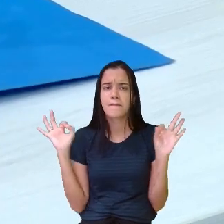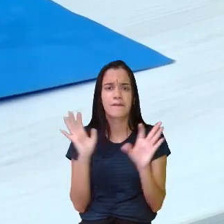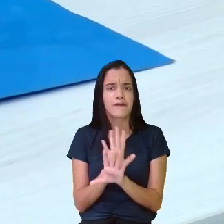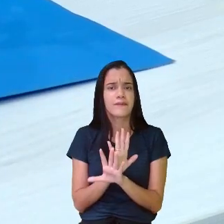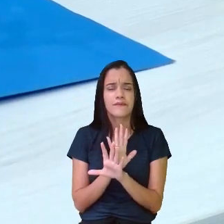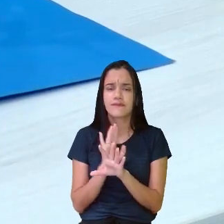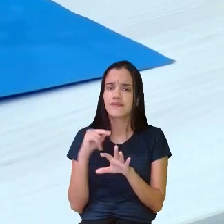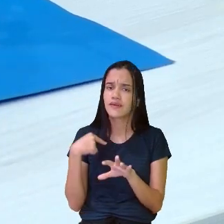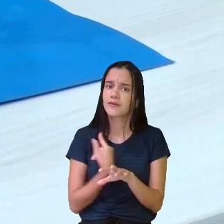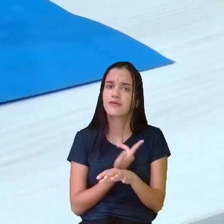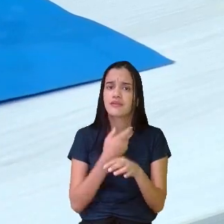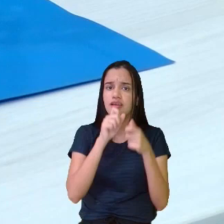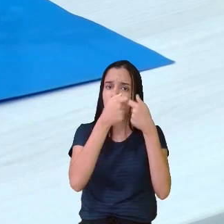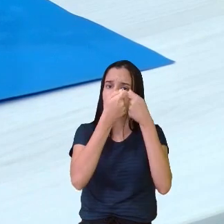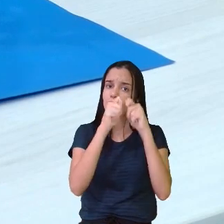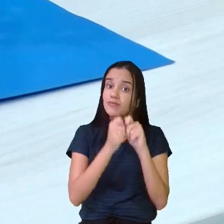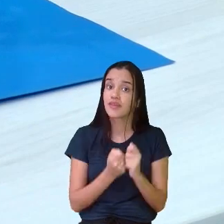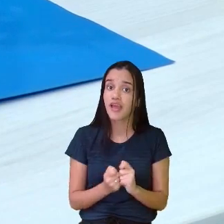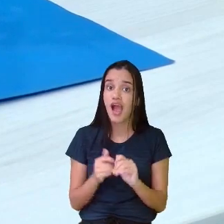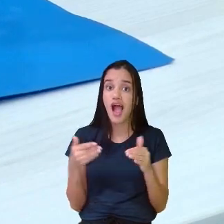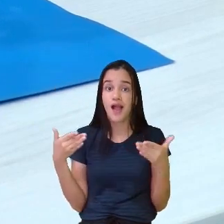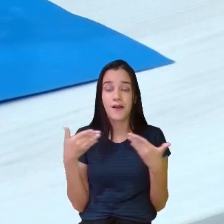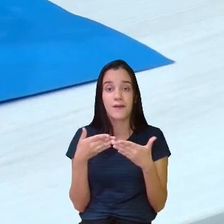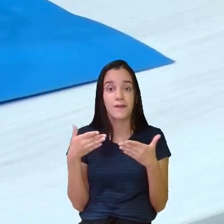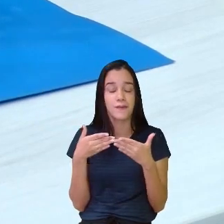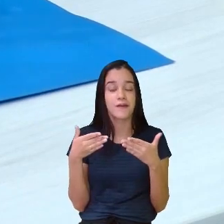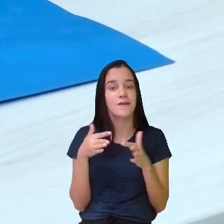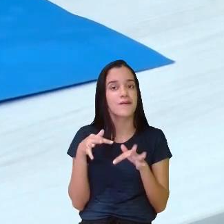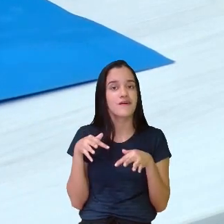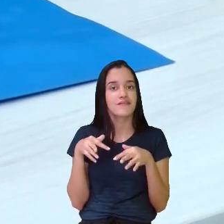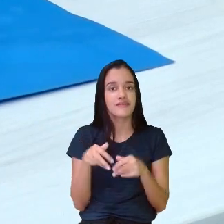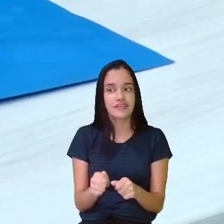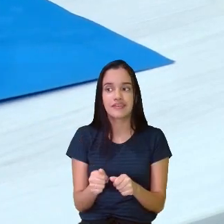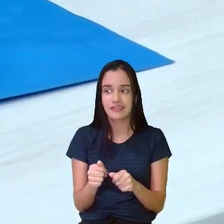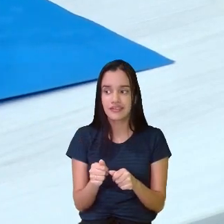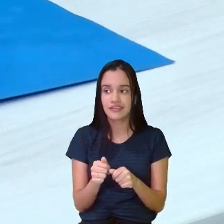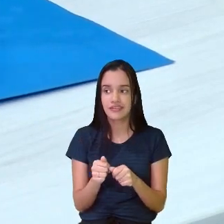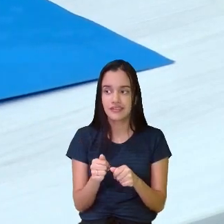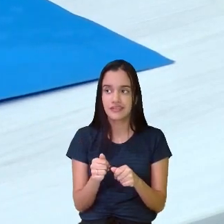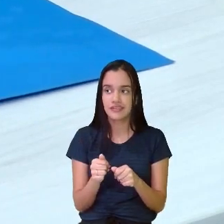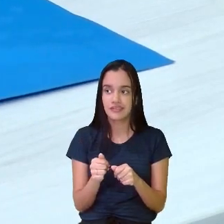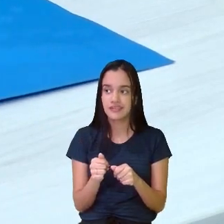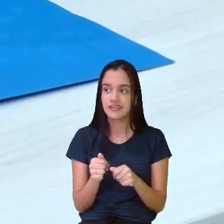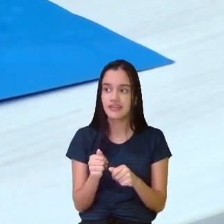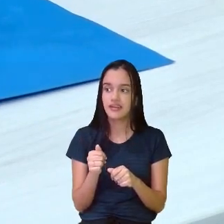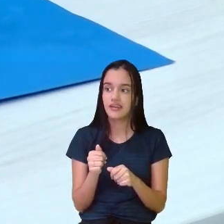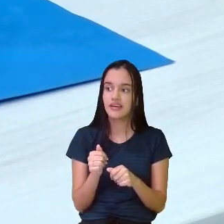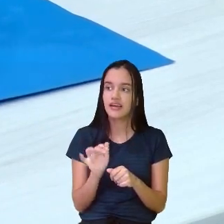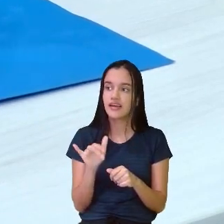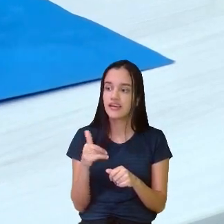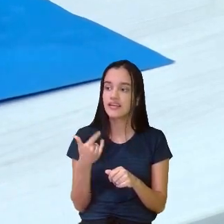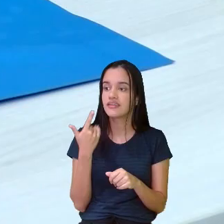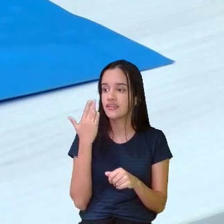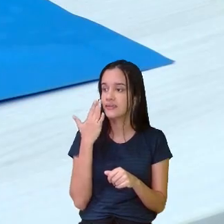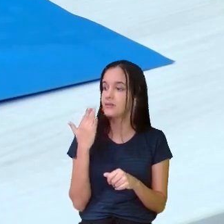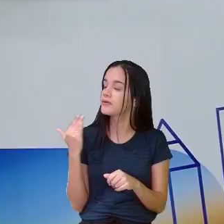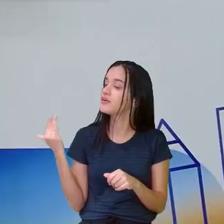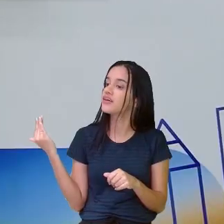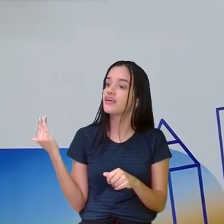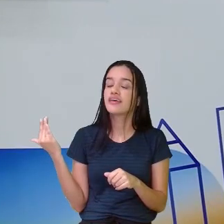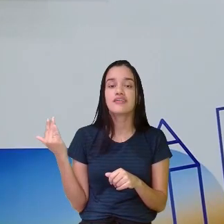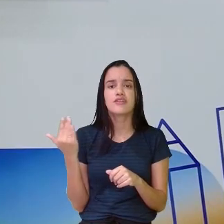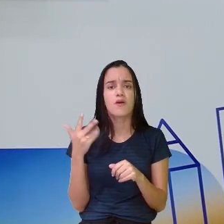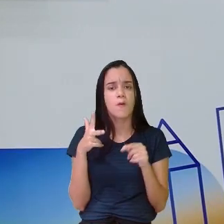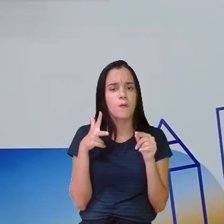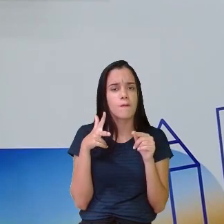nossa trancinha. Para finalizar, para não ficar solto, né? Porque se eu não colocar nada amarrando aqui, aí ele vai se soltar. Então, eu